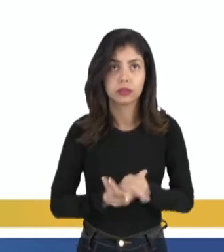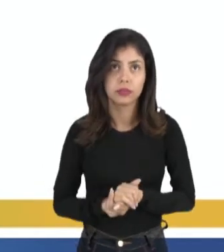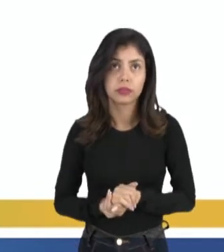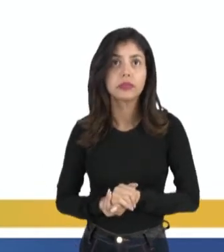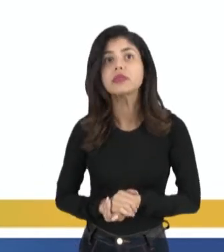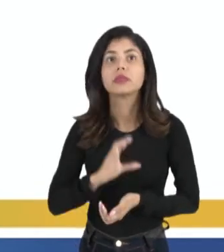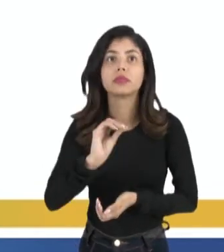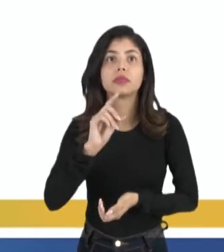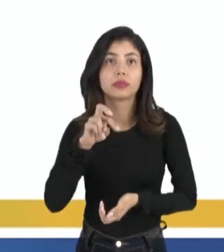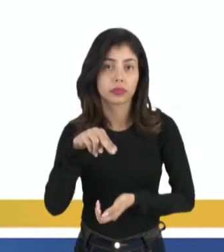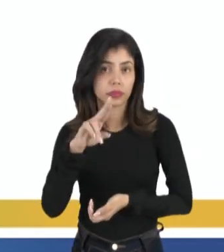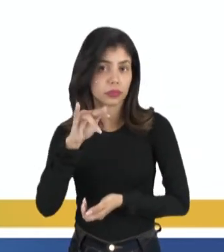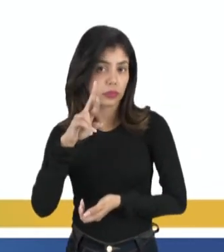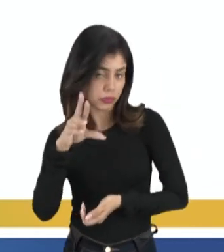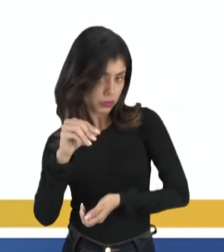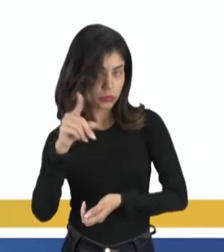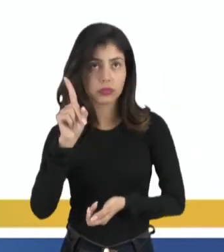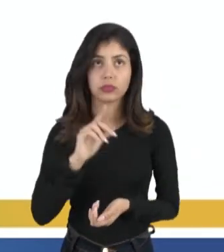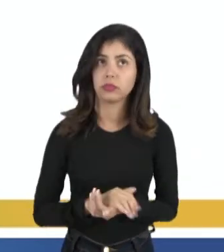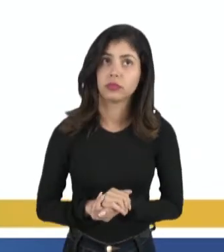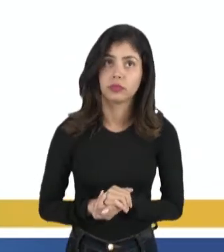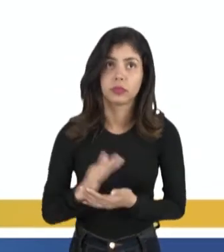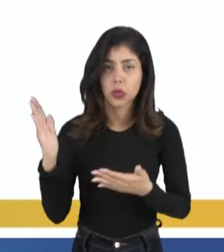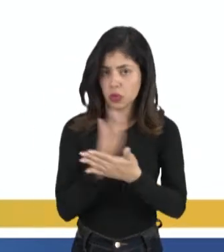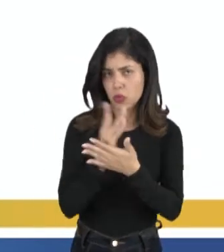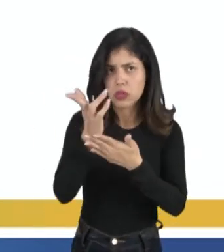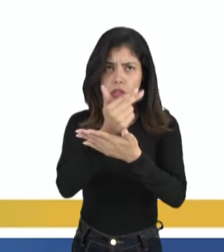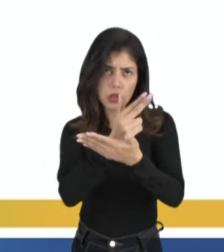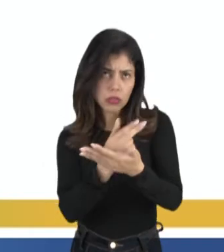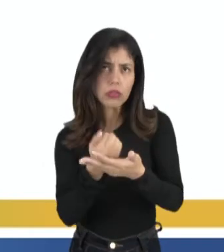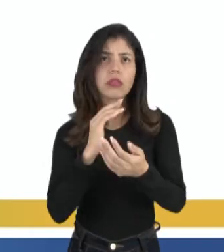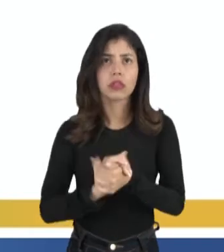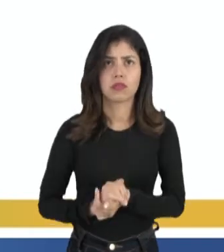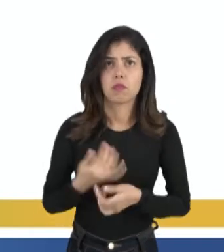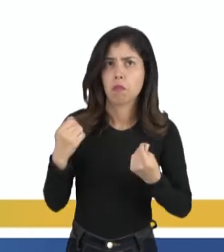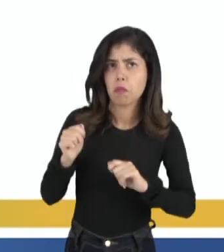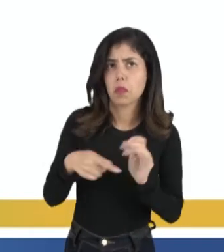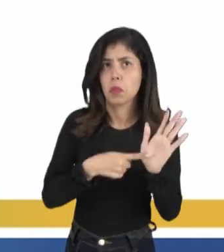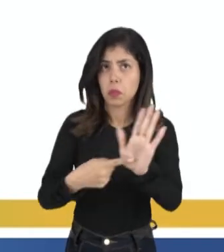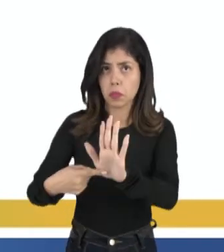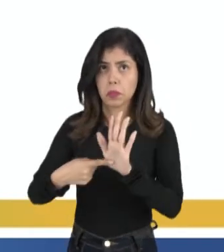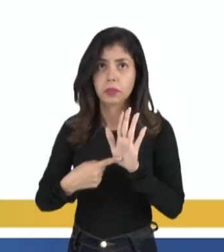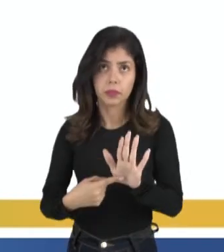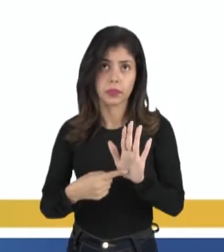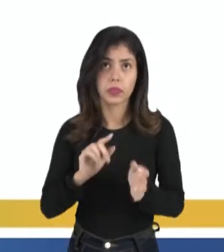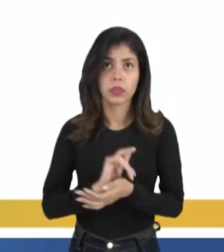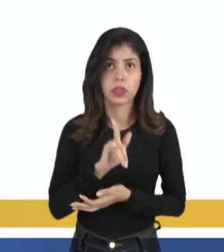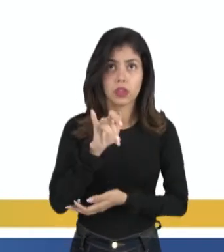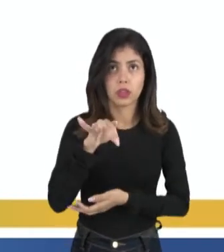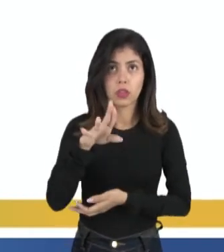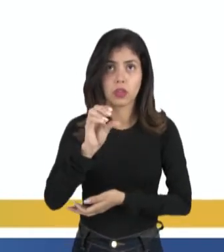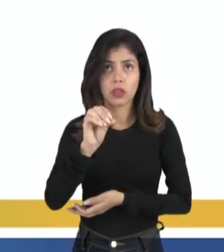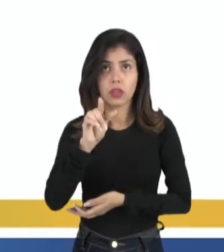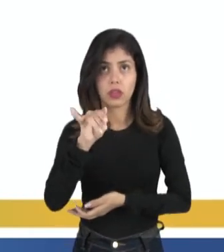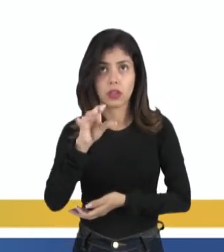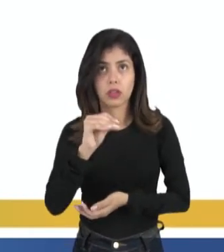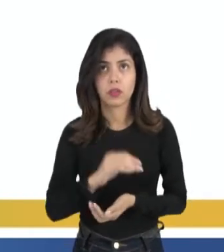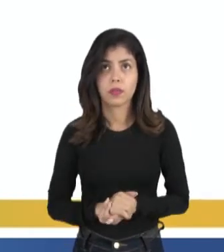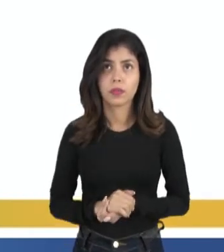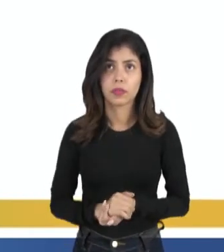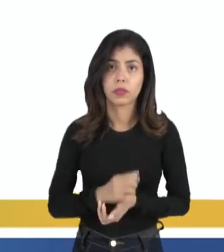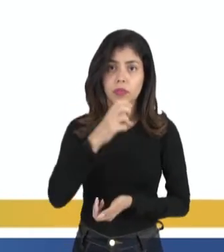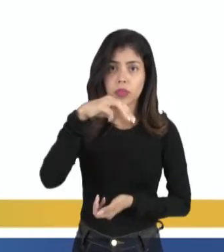orgânica onírica né é alguns artistas que merecem destaque São de